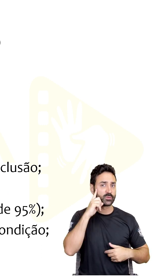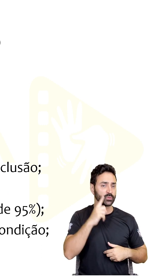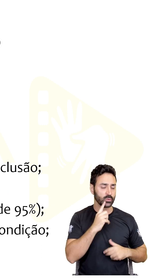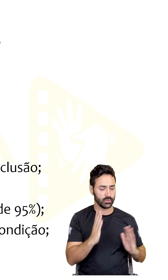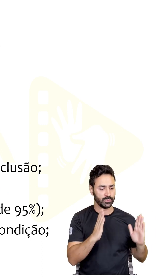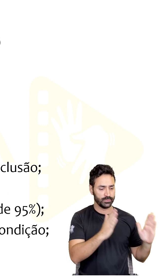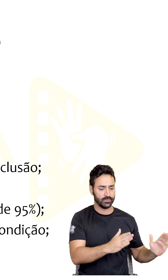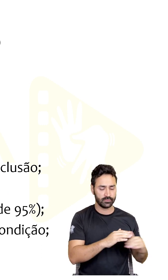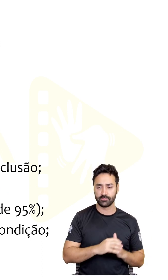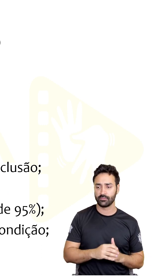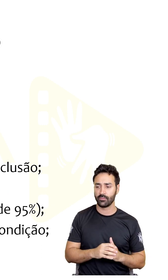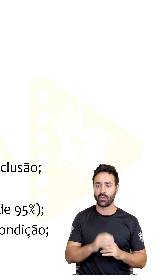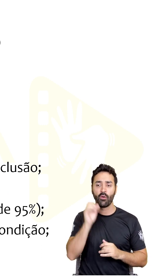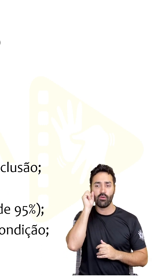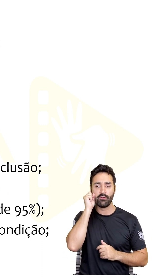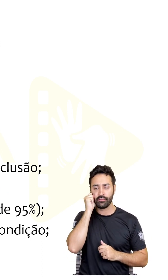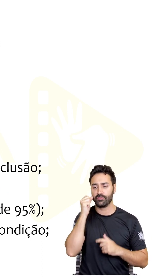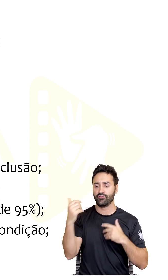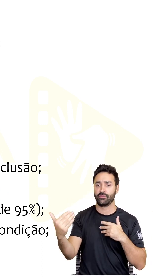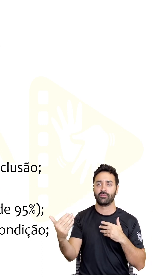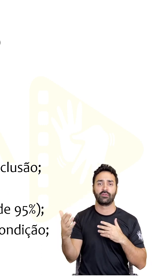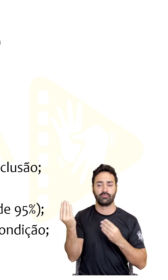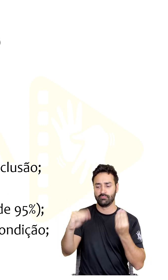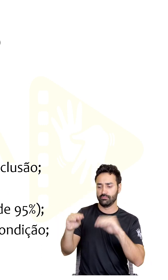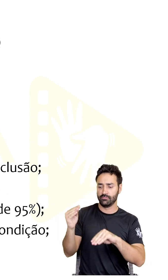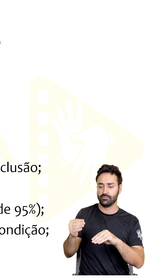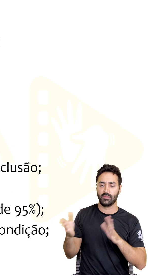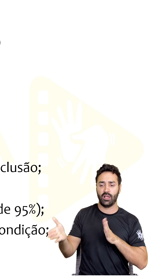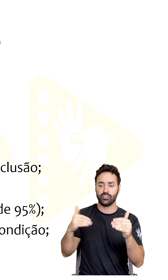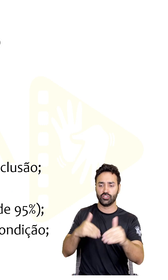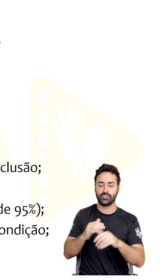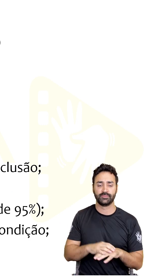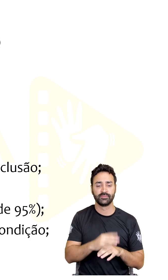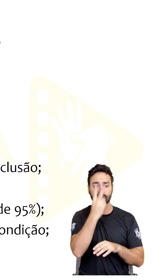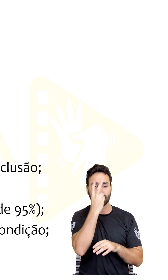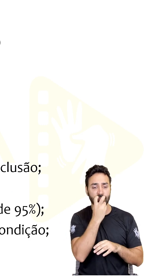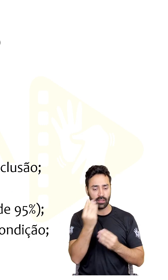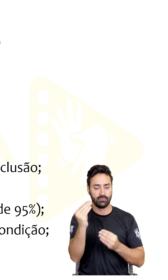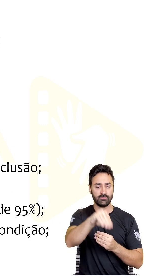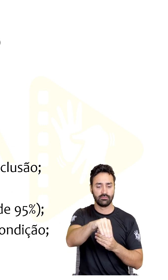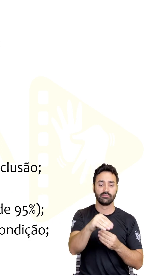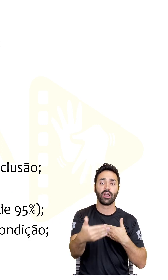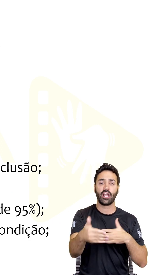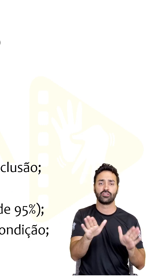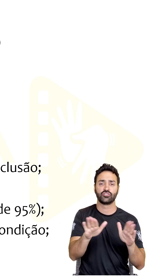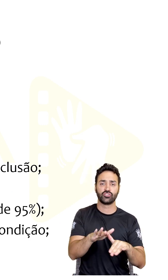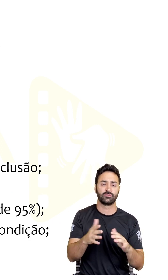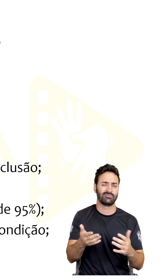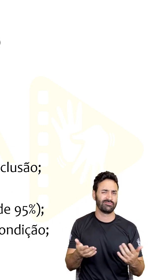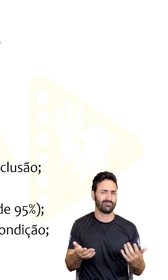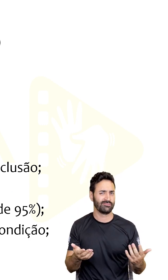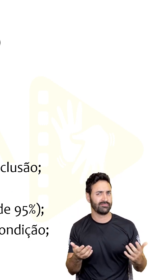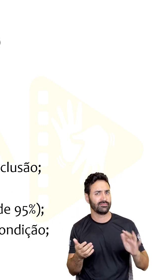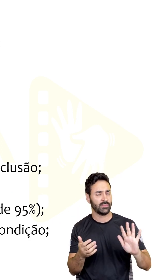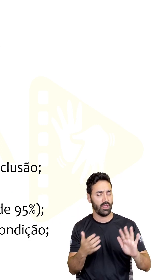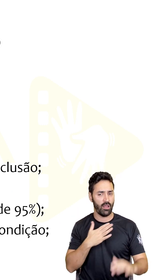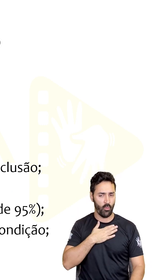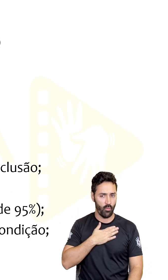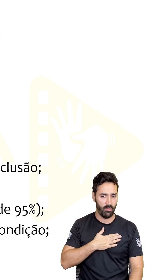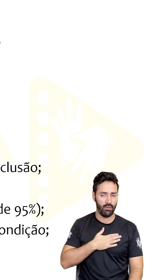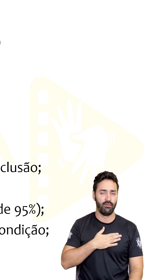o ouvinte é esse aqui, a pessoa aqui, o cego é aqui, e coloca tudo dentro de caixinha. Mas, gente, vamos